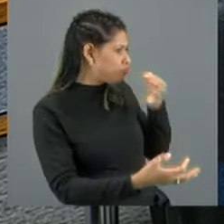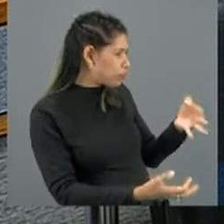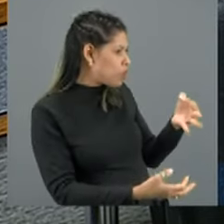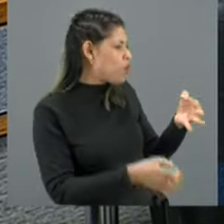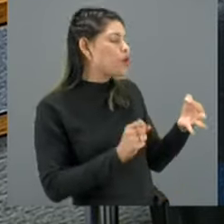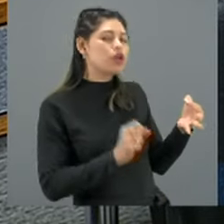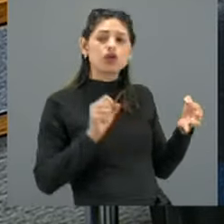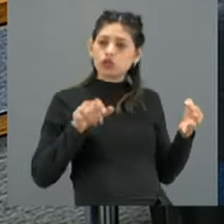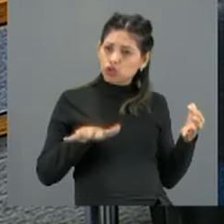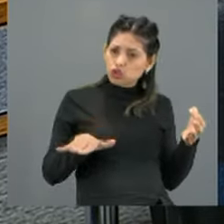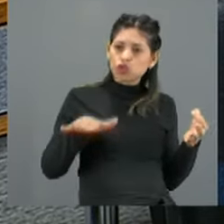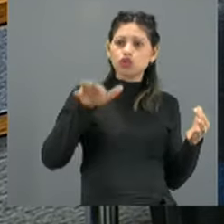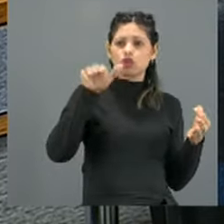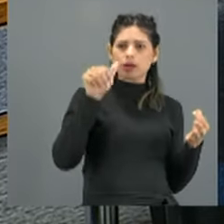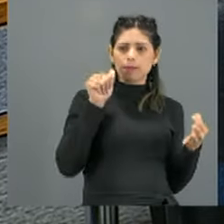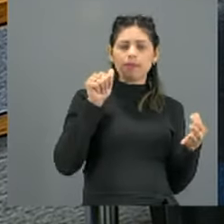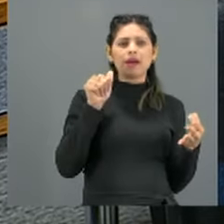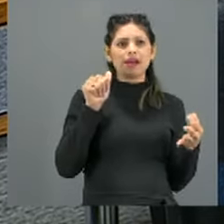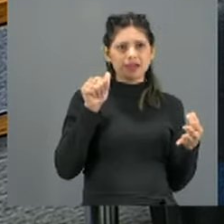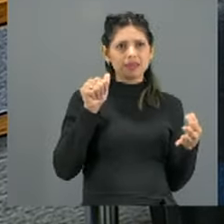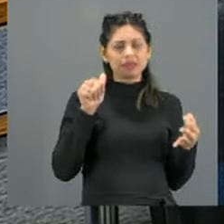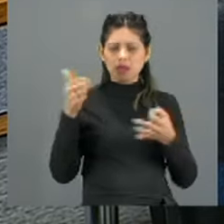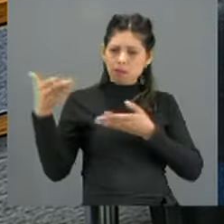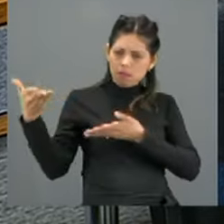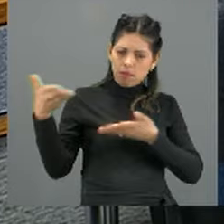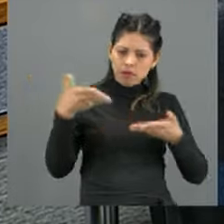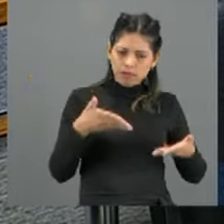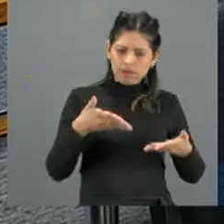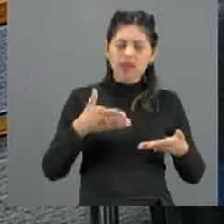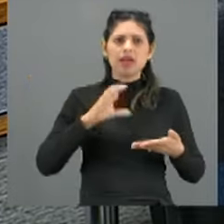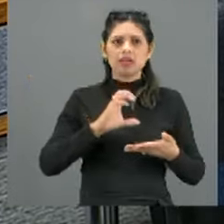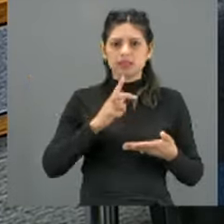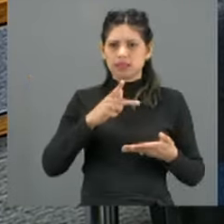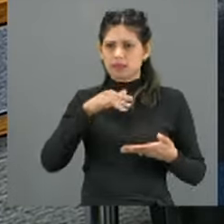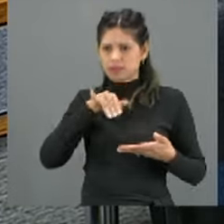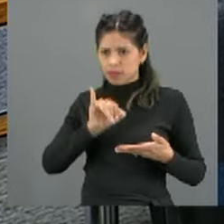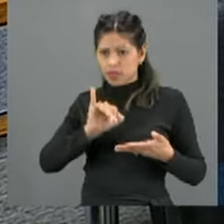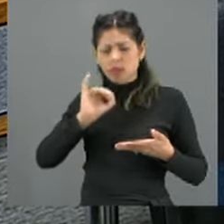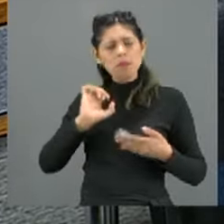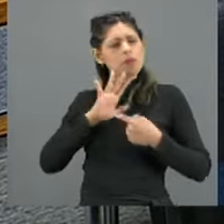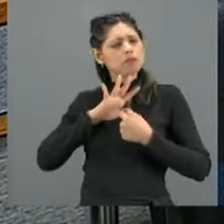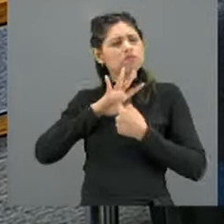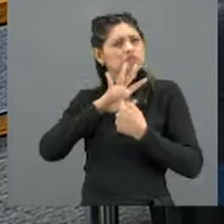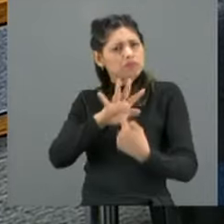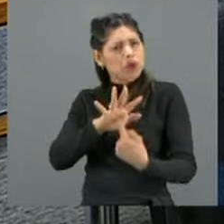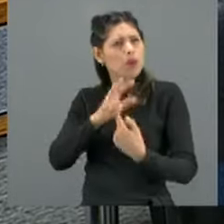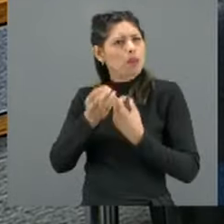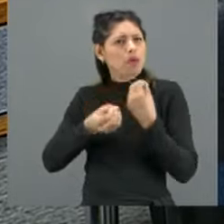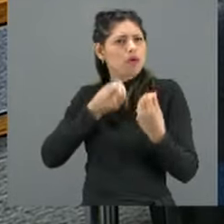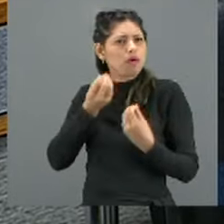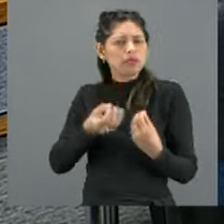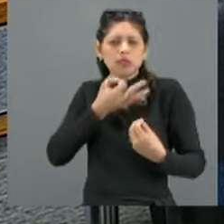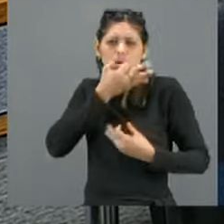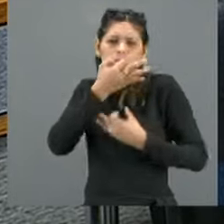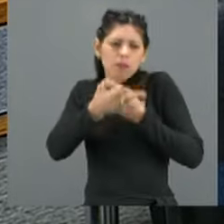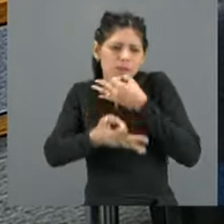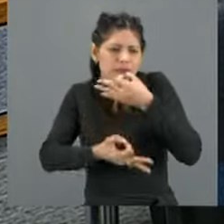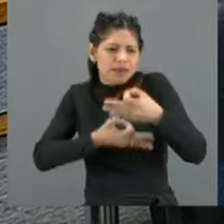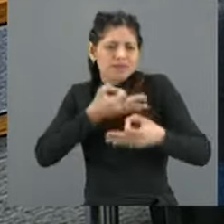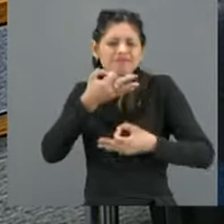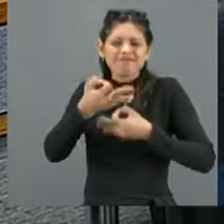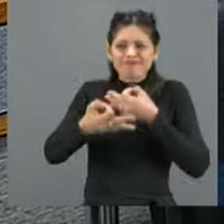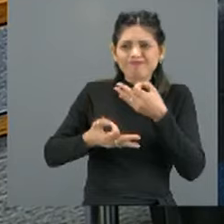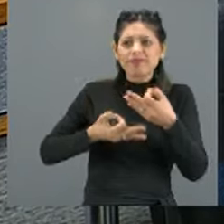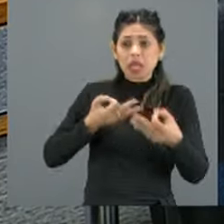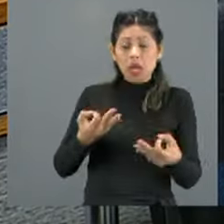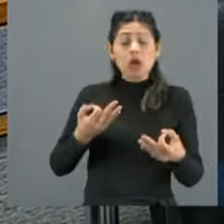convidasse essas pessoas para vir até a CPI para colocar o seu ponto de vista, as suas necessidades. E